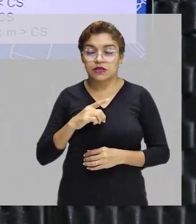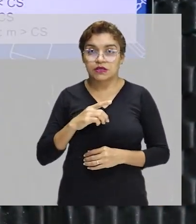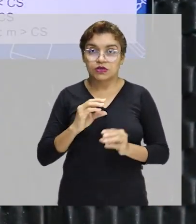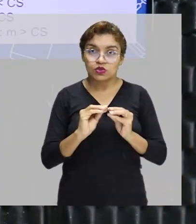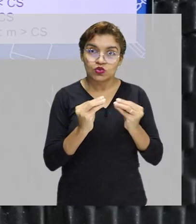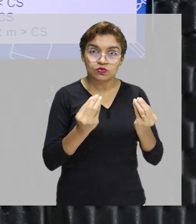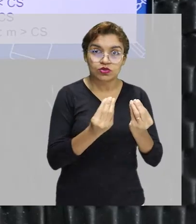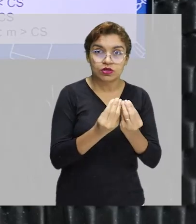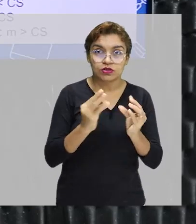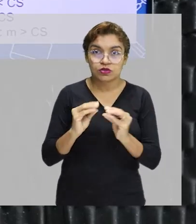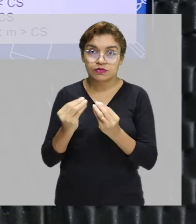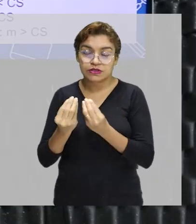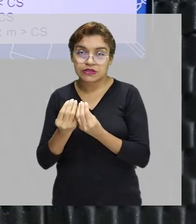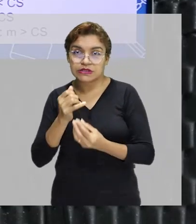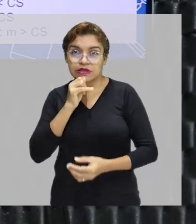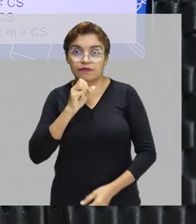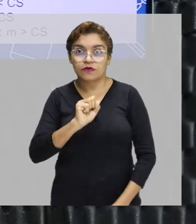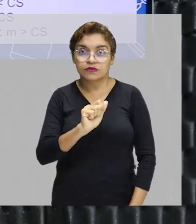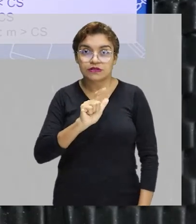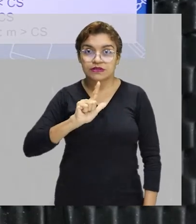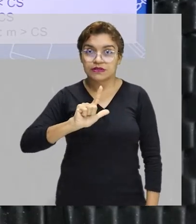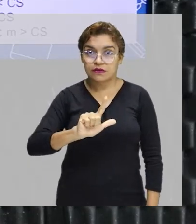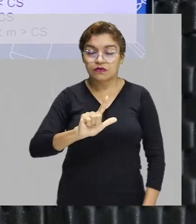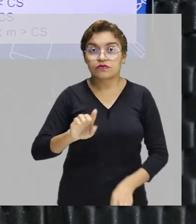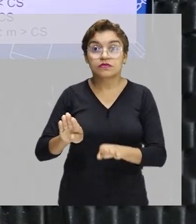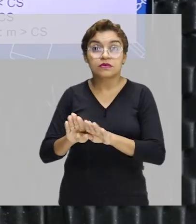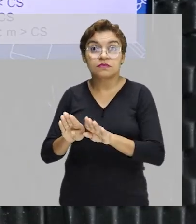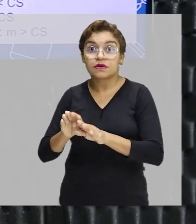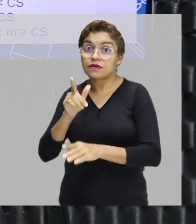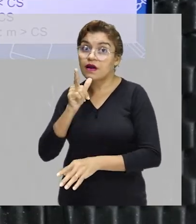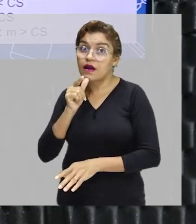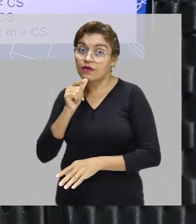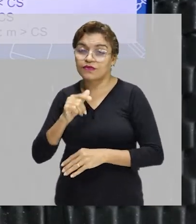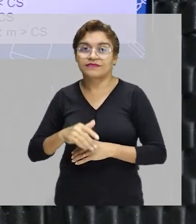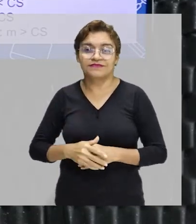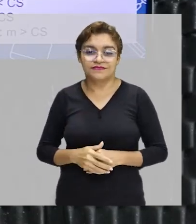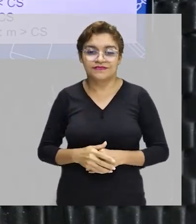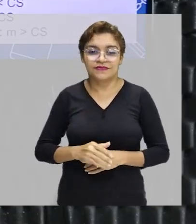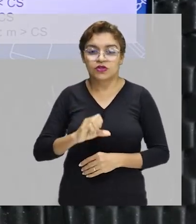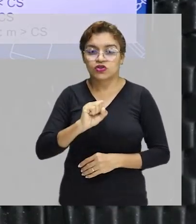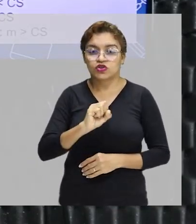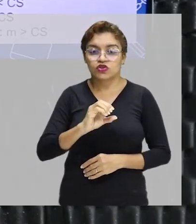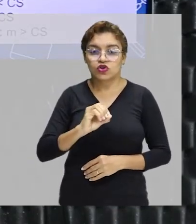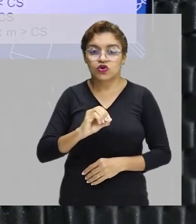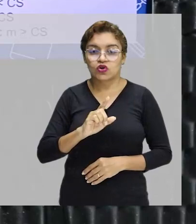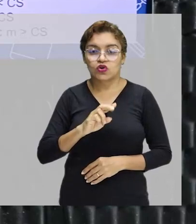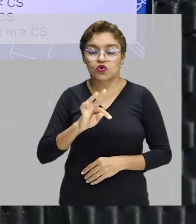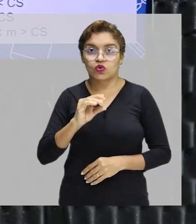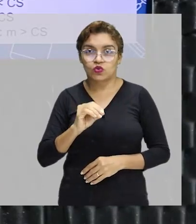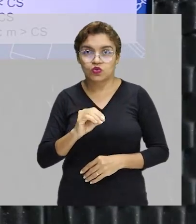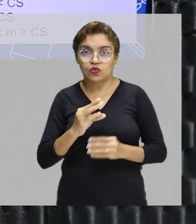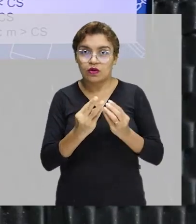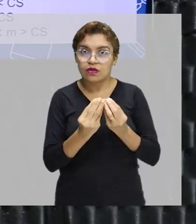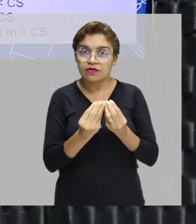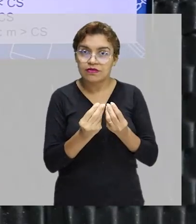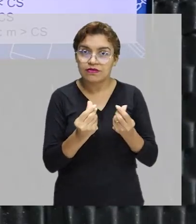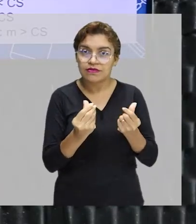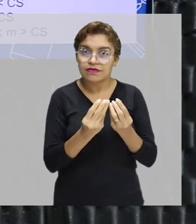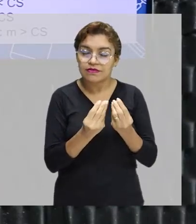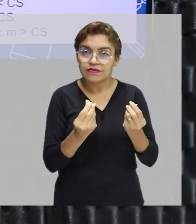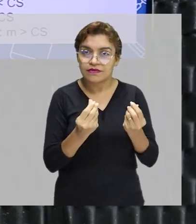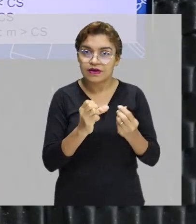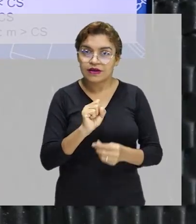substâncias, soluto e um solvente. O soluto é aquele que se dissolve, eu coloquei